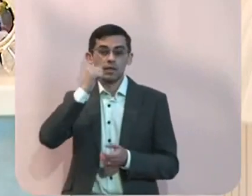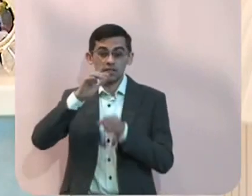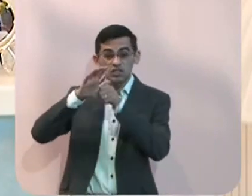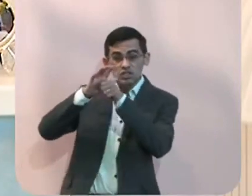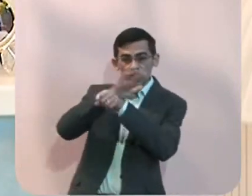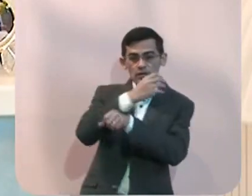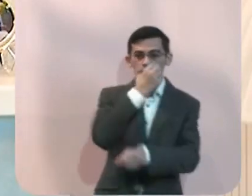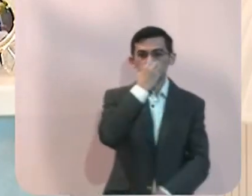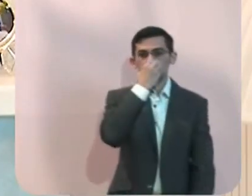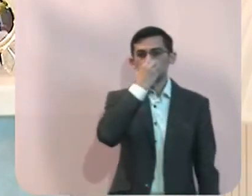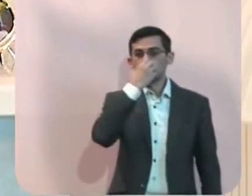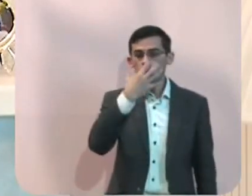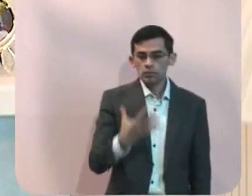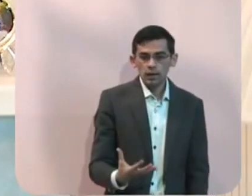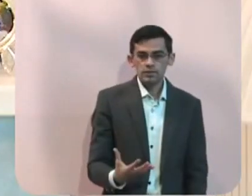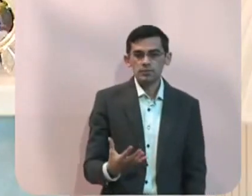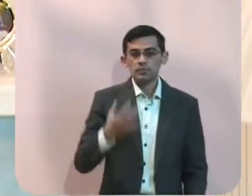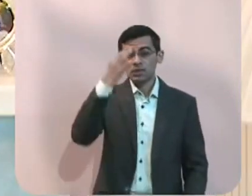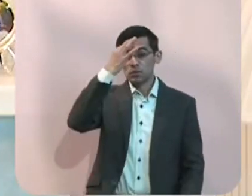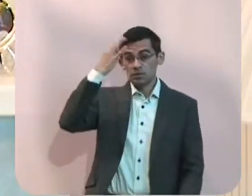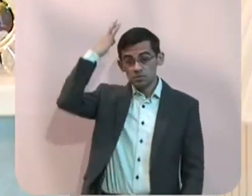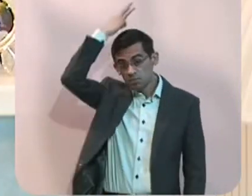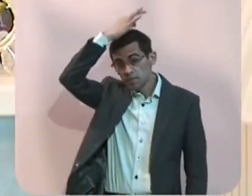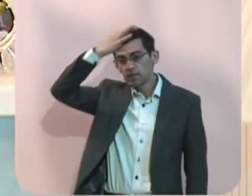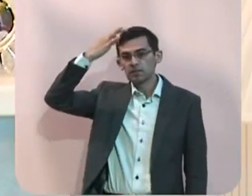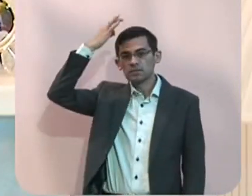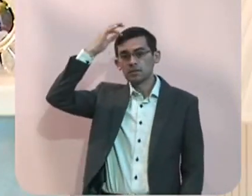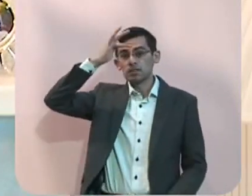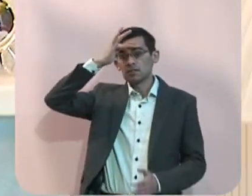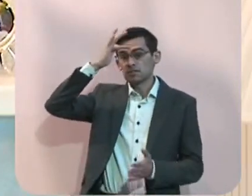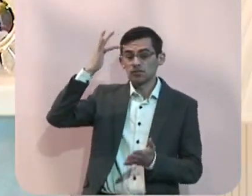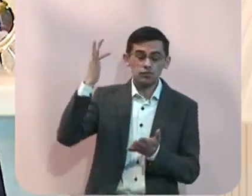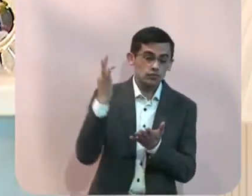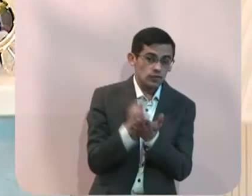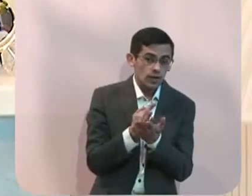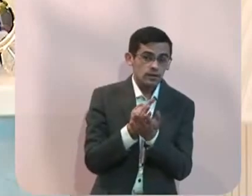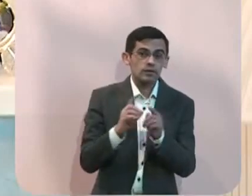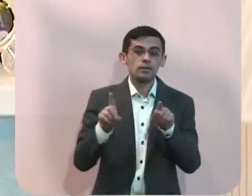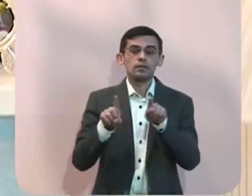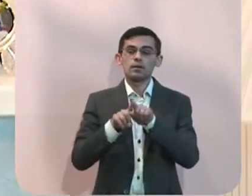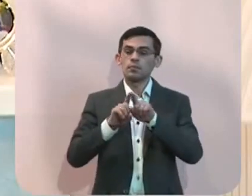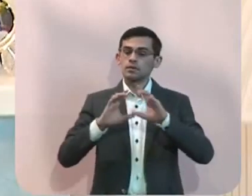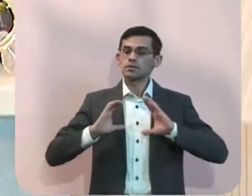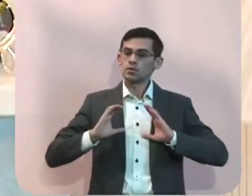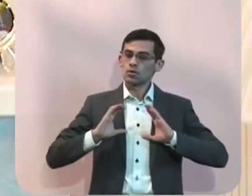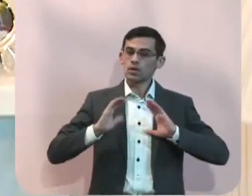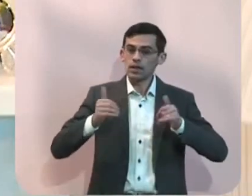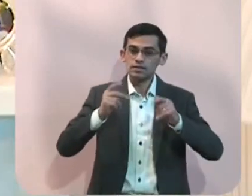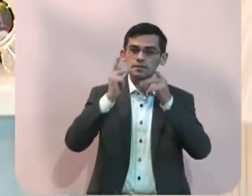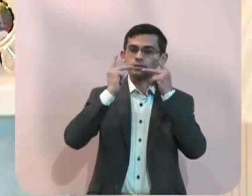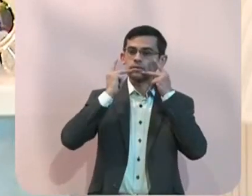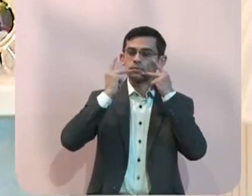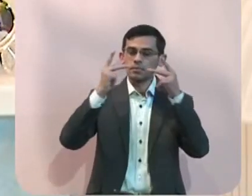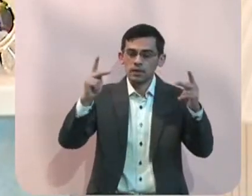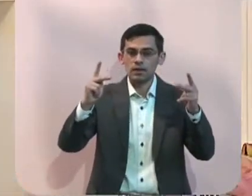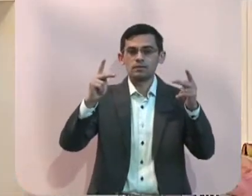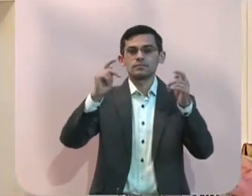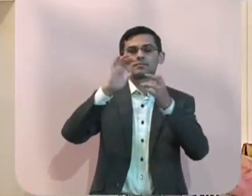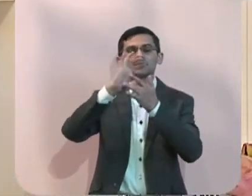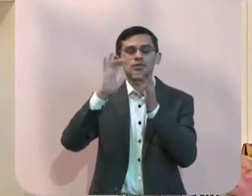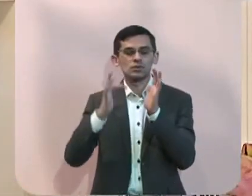de bondade, do Espírito Santo, de fé e de ousadia para pregar o